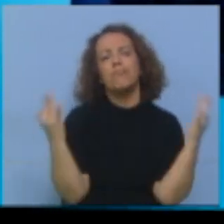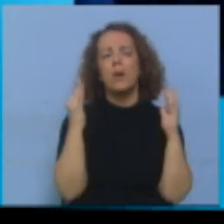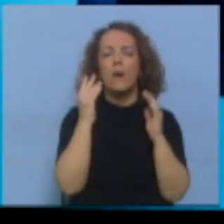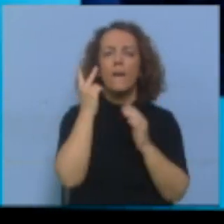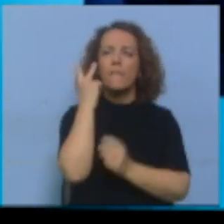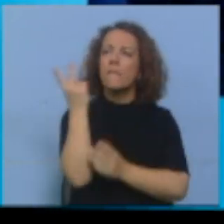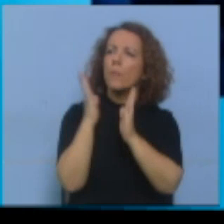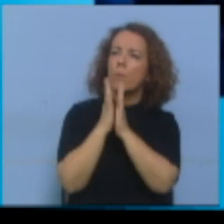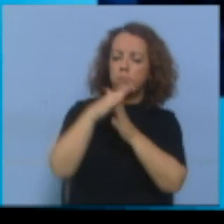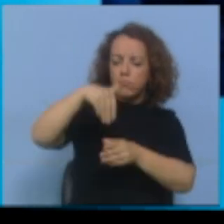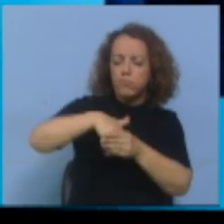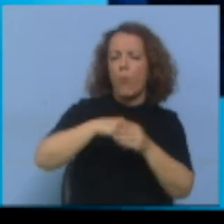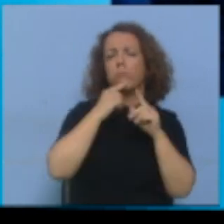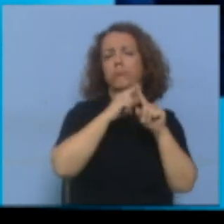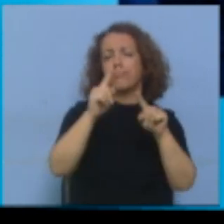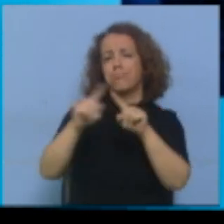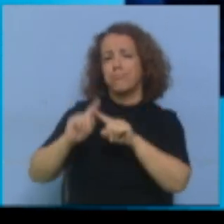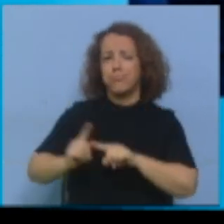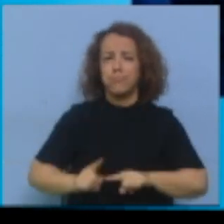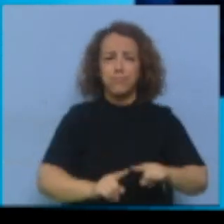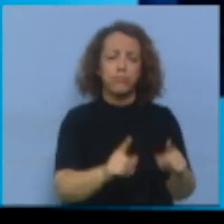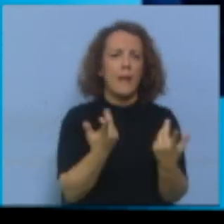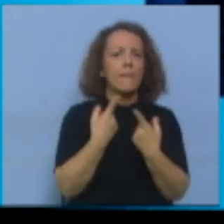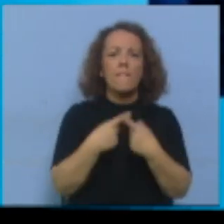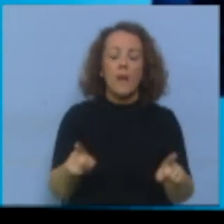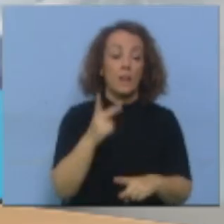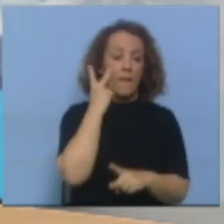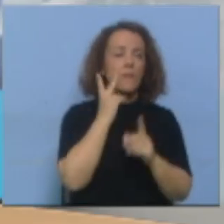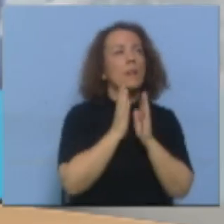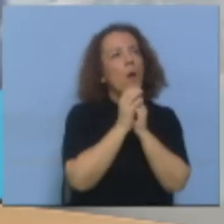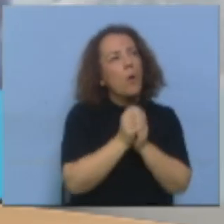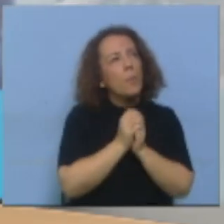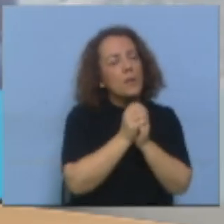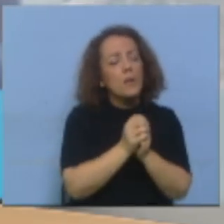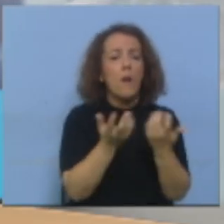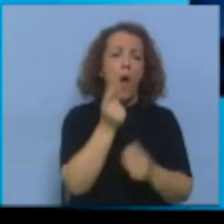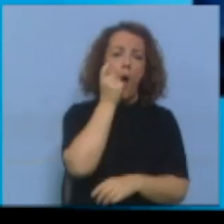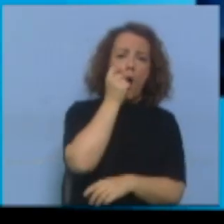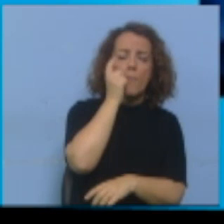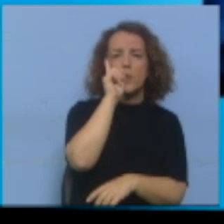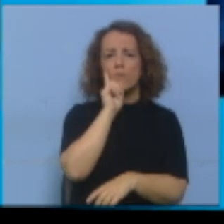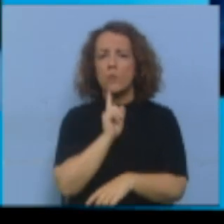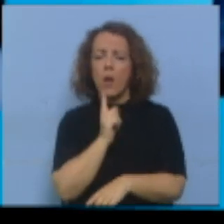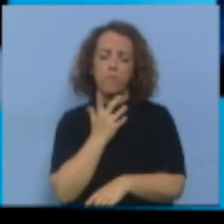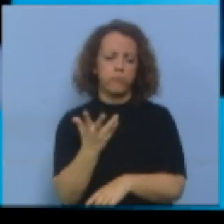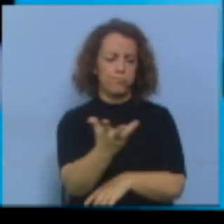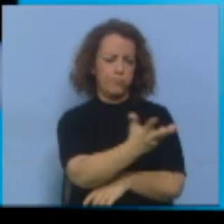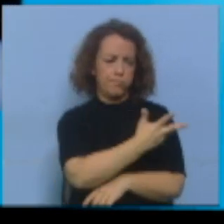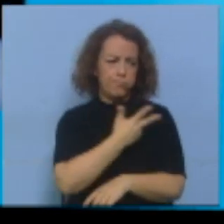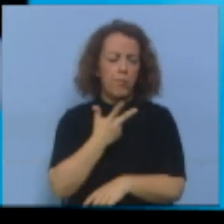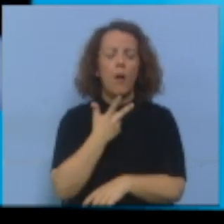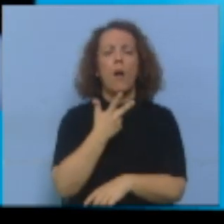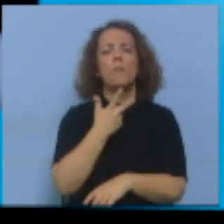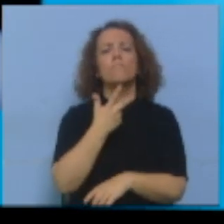religiosa, portanto, desde as vidas contemplativas, não podemos comparar aquilo que é um conjunto de homens e mulheres que já vivem de alguma